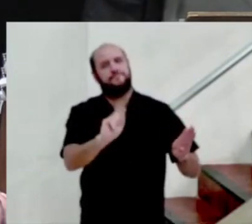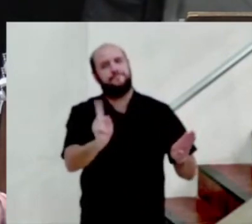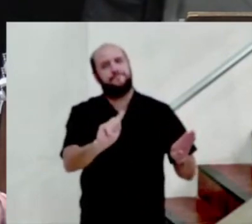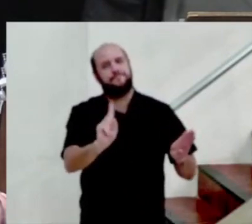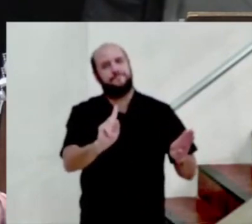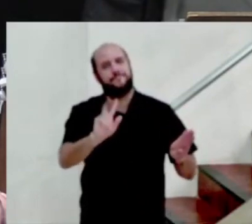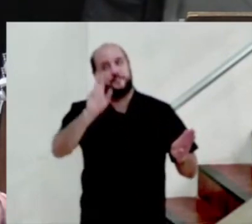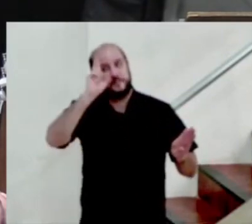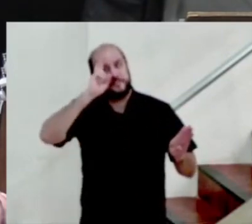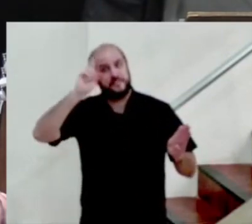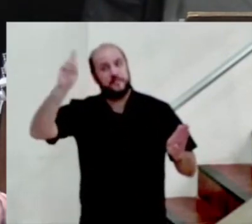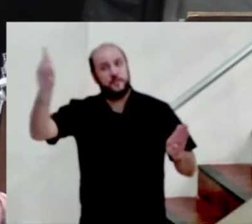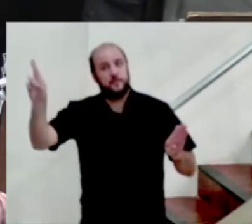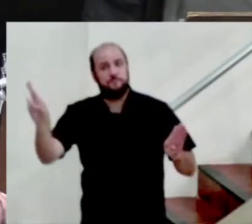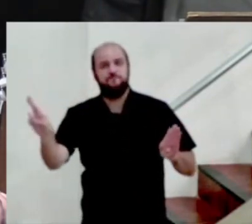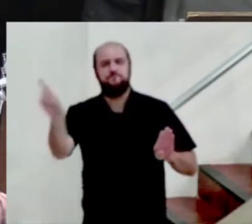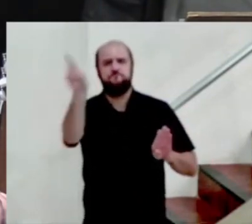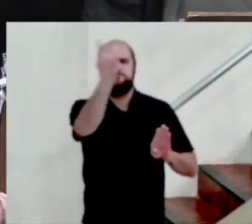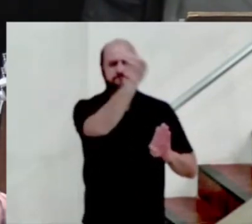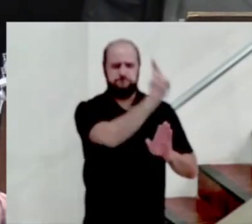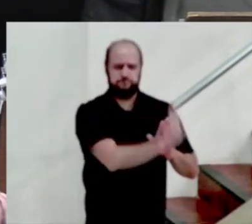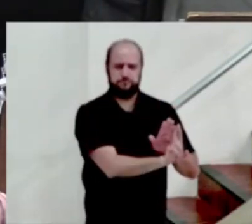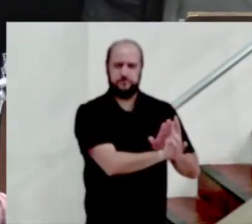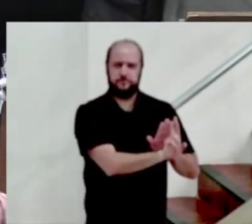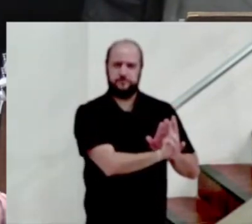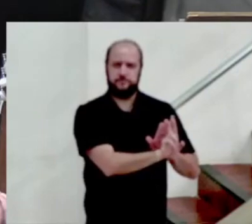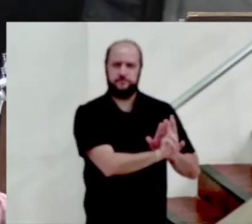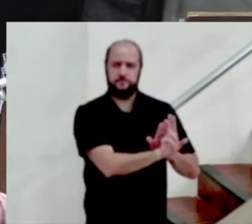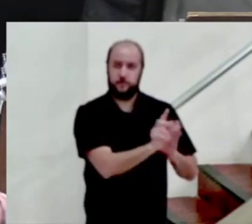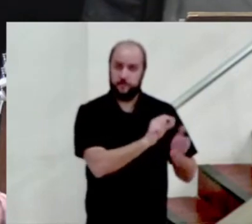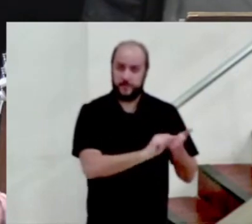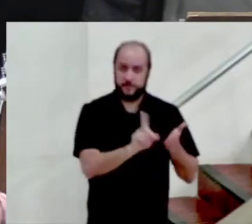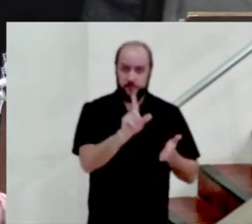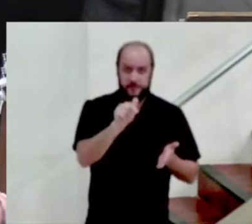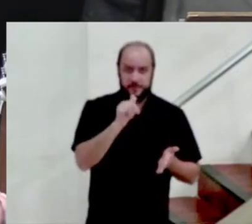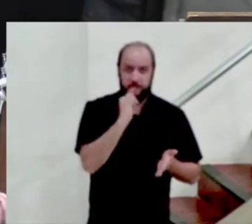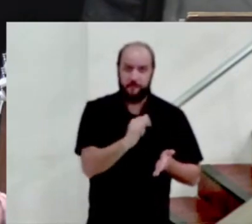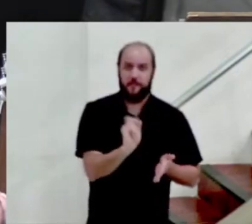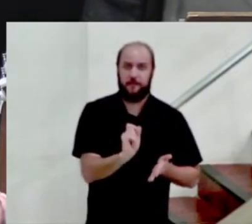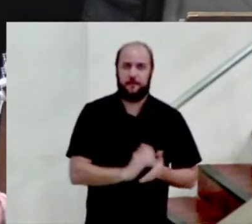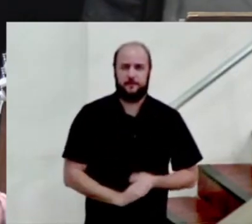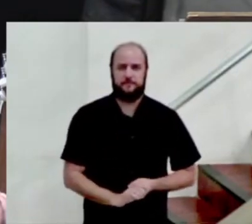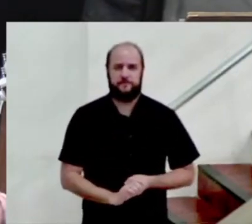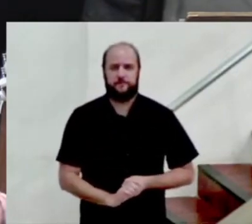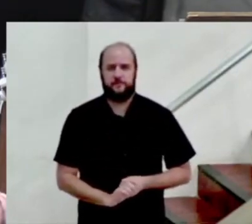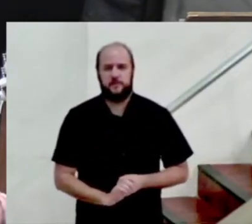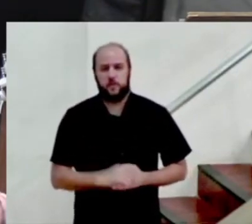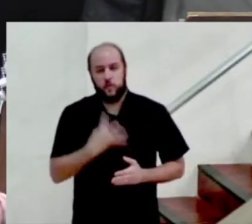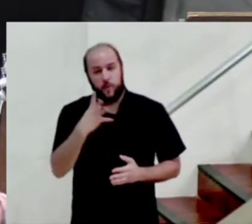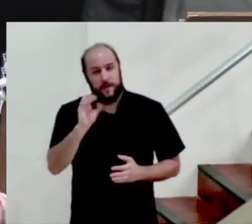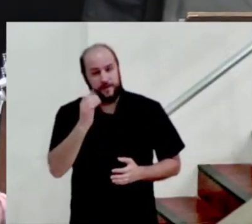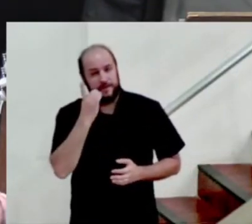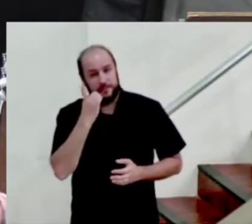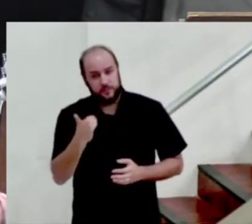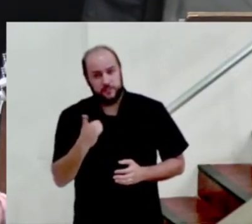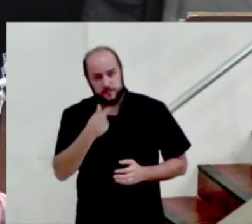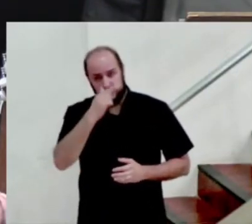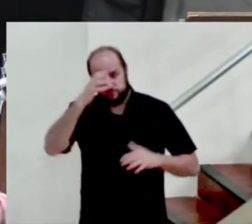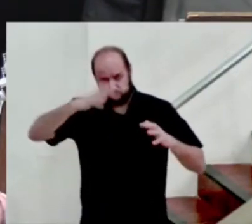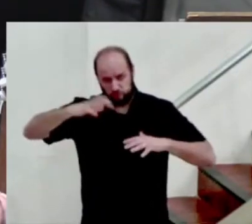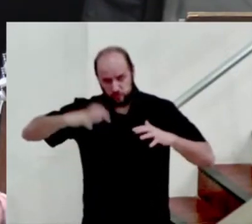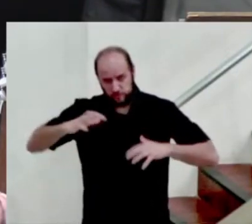se coloca na arca. Versículo 17 fala assim: durou o dilúvio 40 dias sobre a